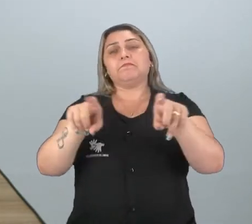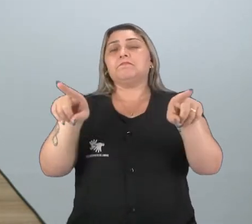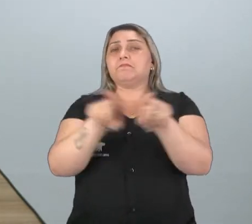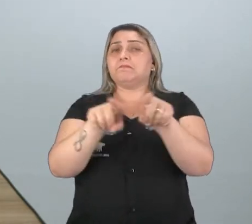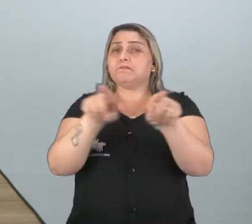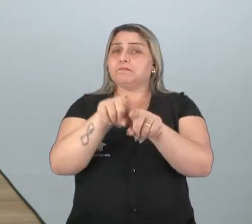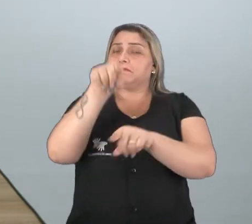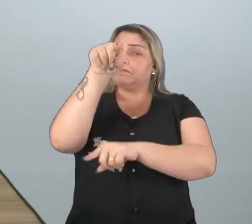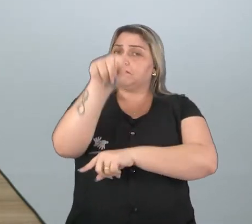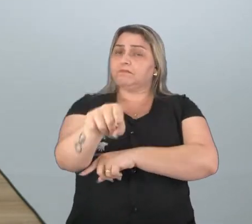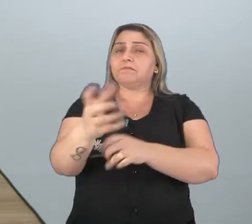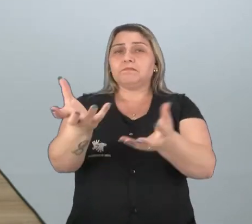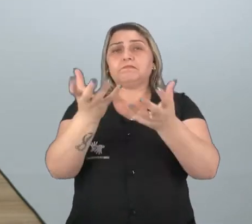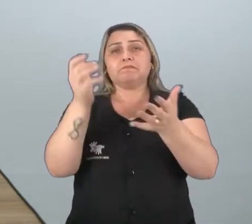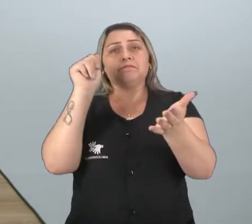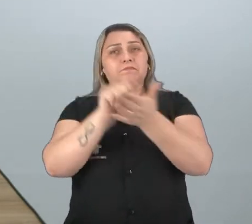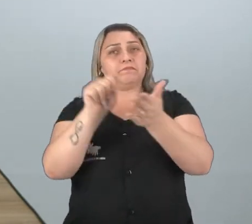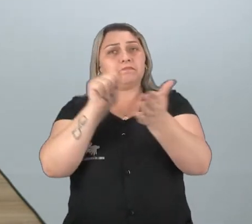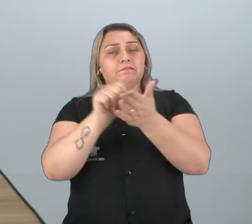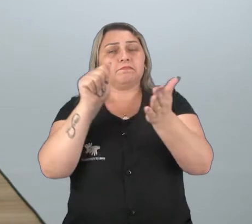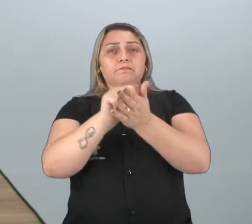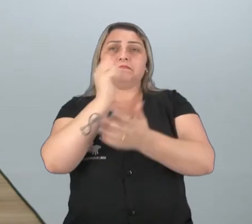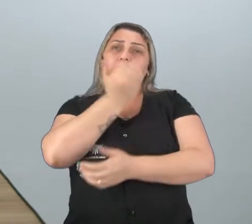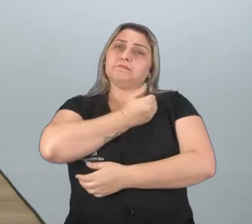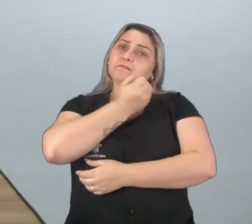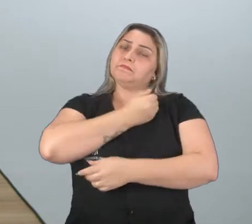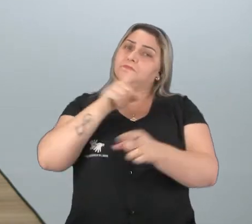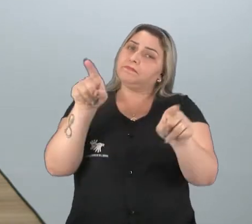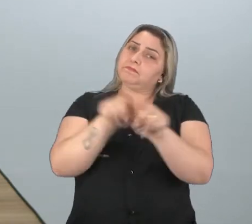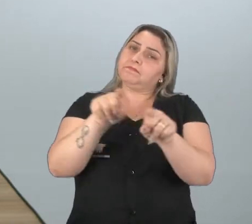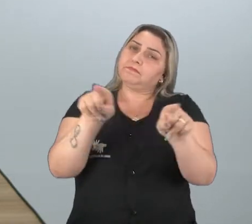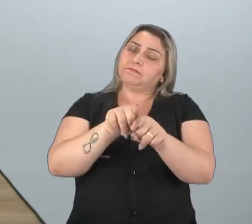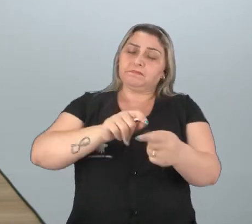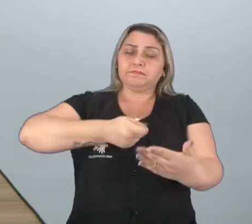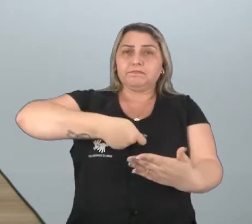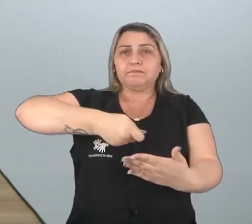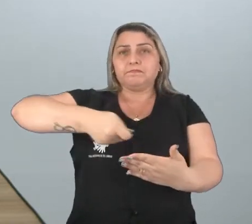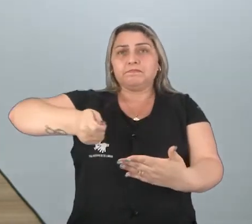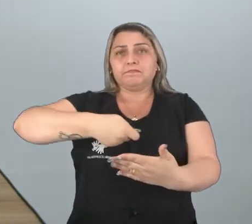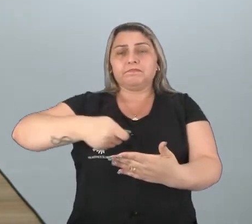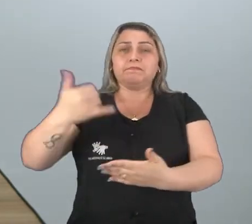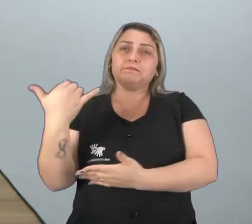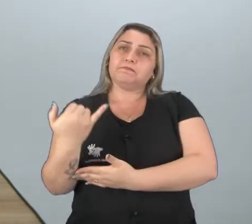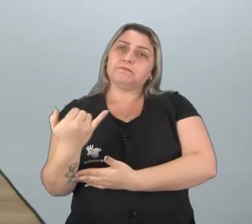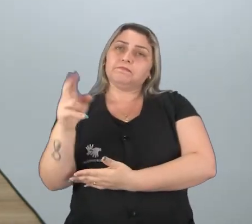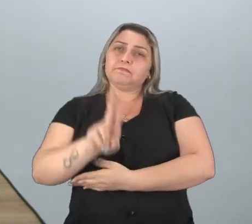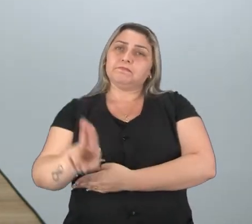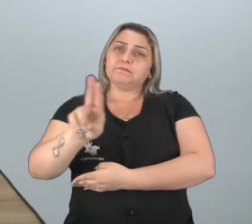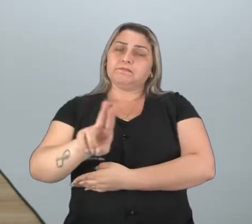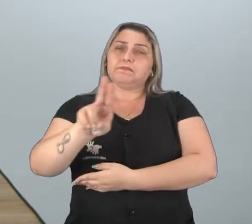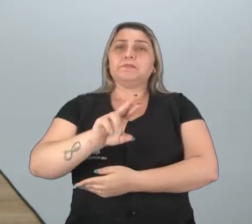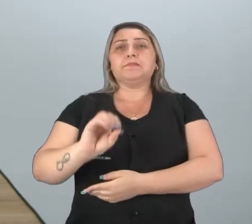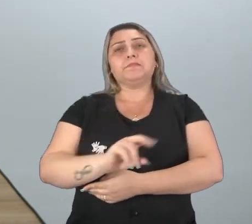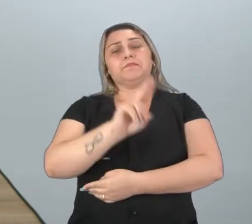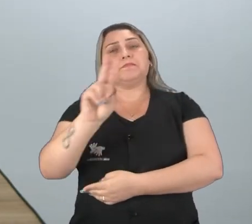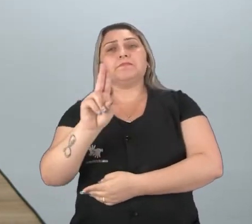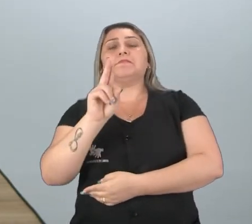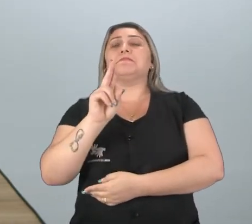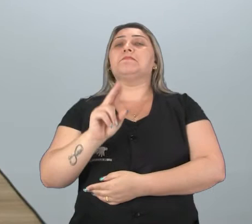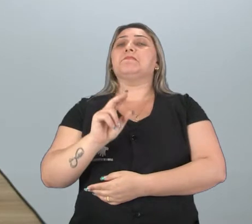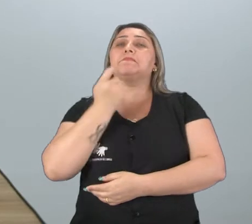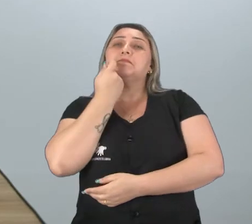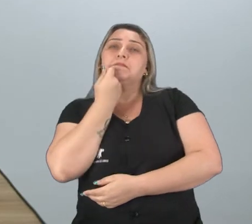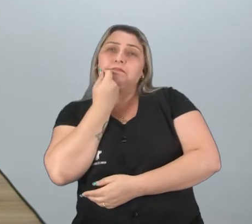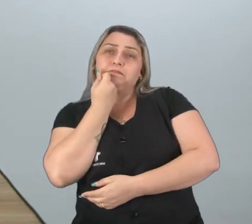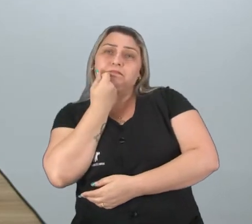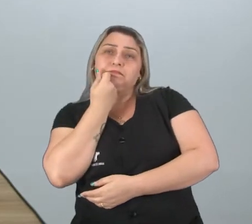também quando você quiser escrever os números também, utilizando uma caneta ou